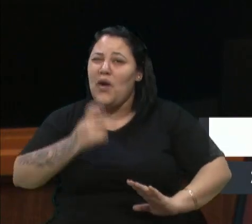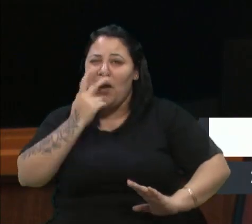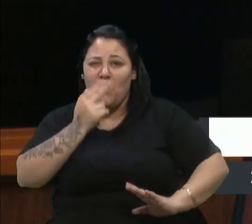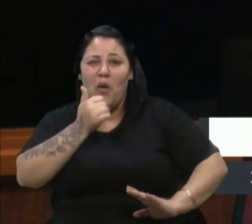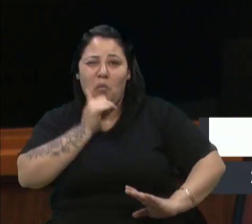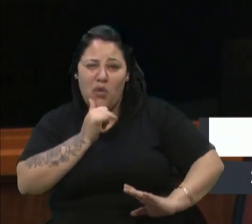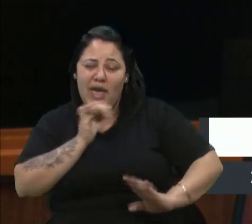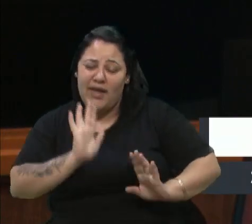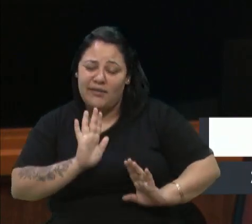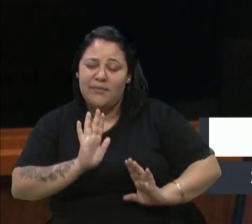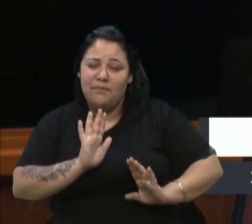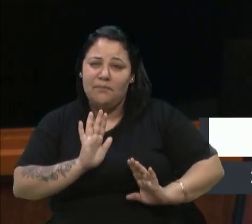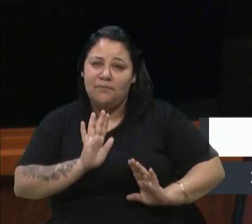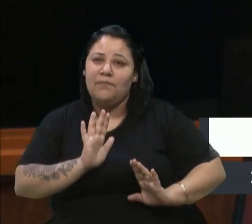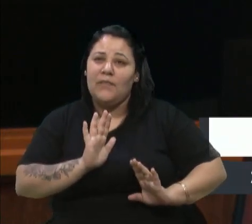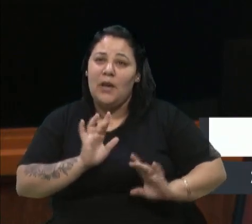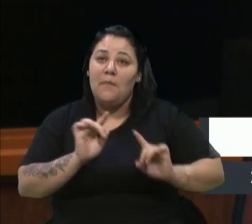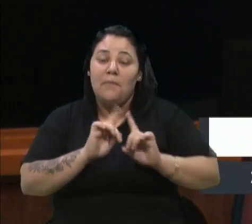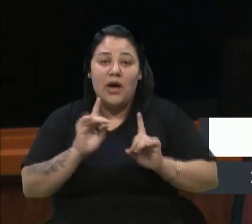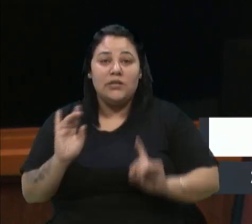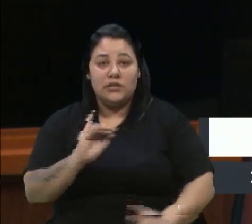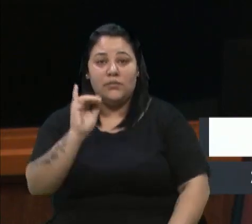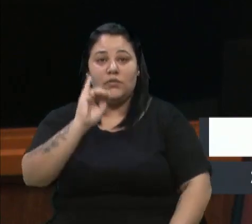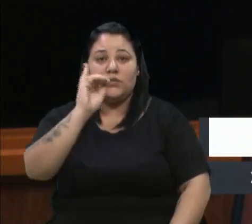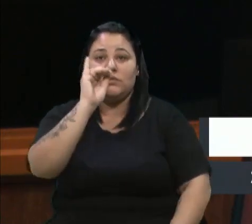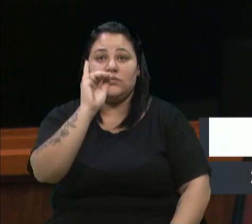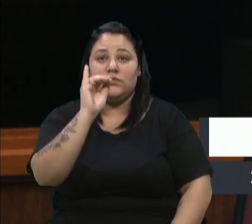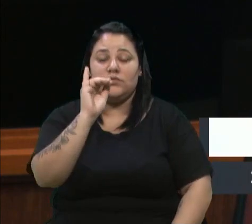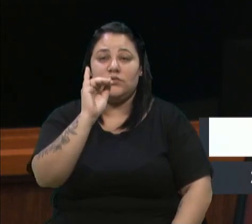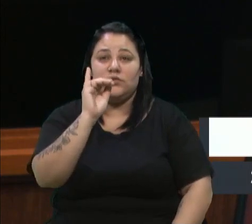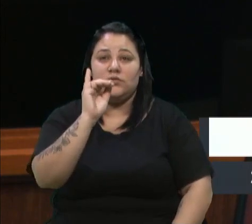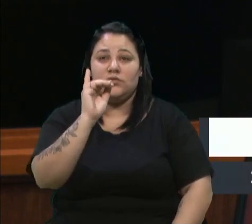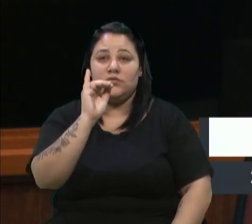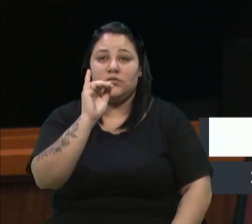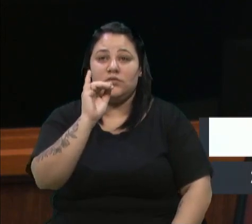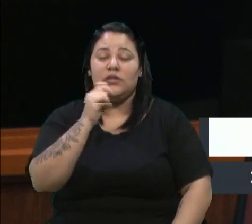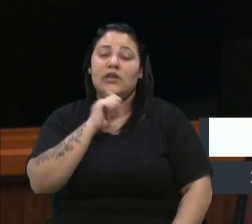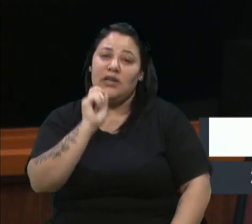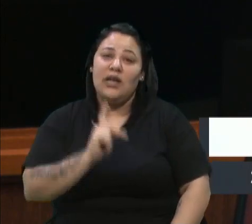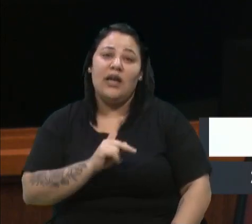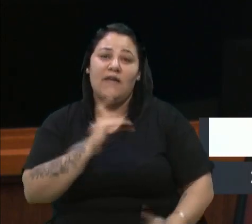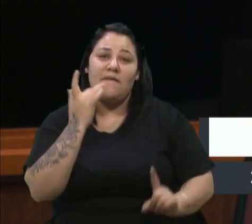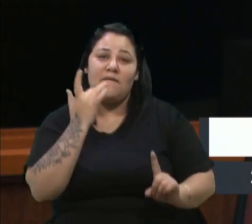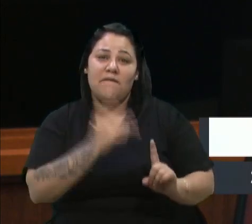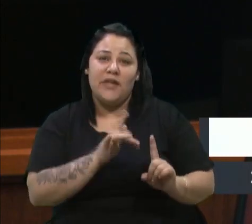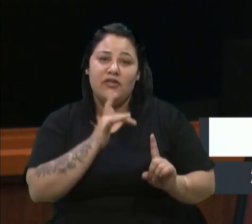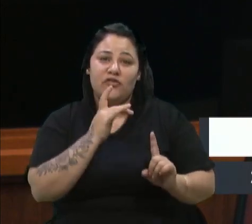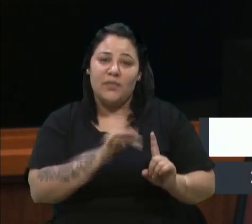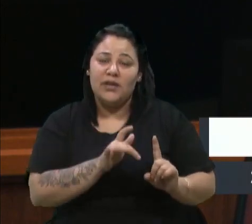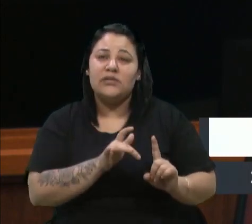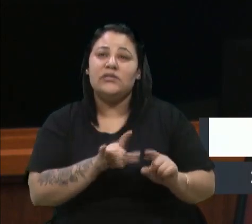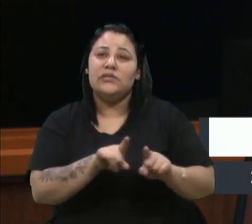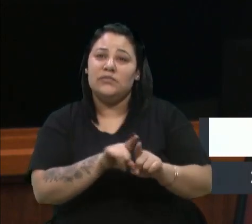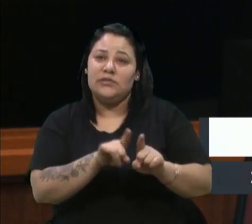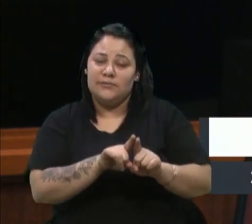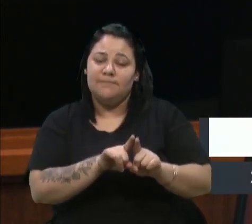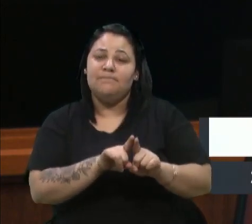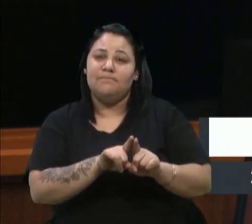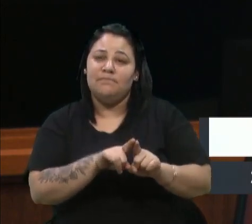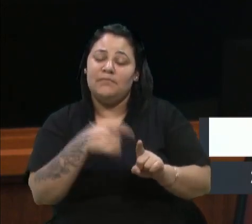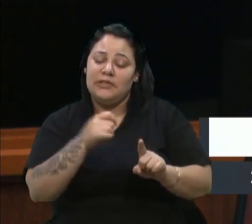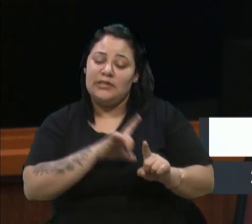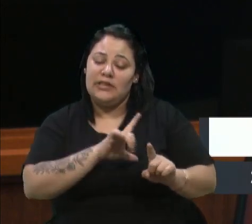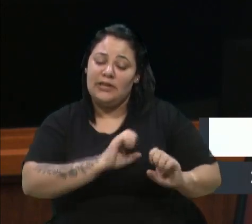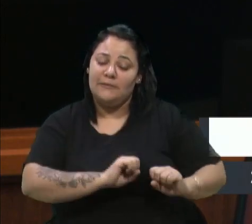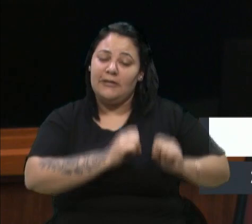Mas também é importante que, enfim, quem for vítima disso seja protegido, porque ninguém precisa